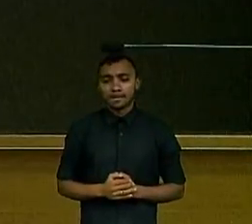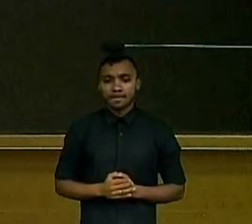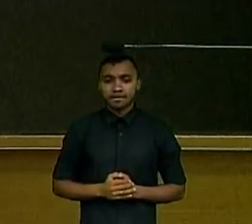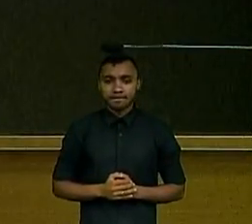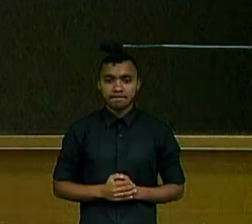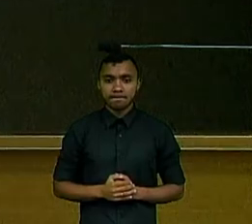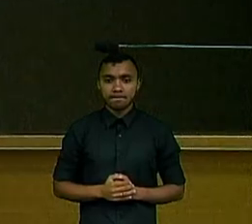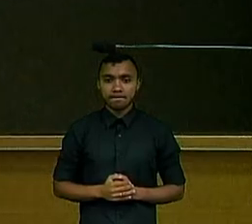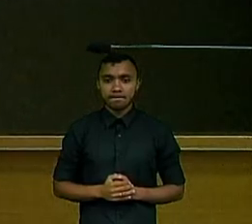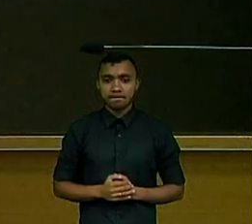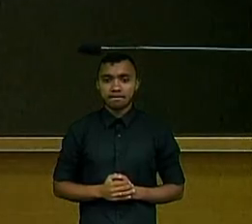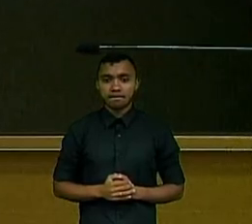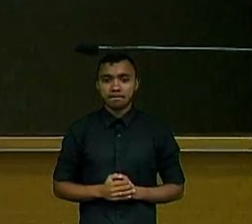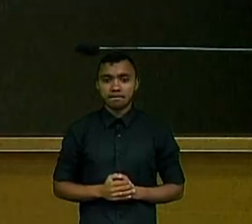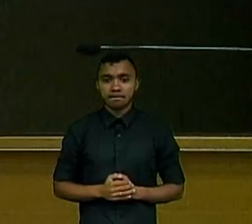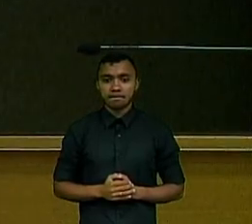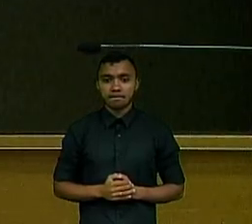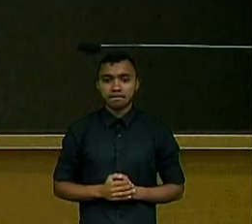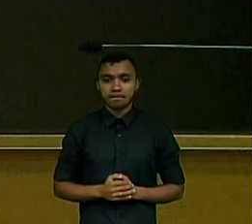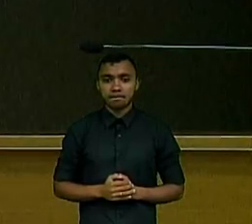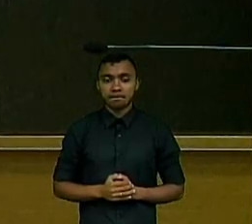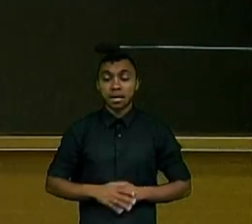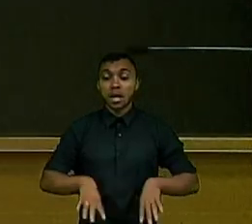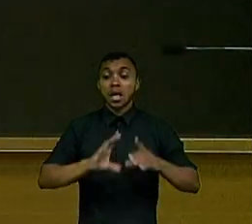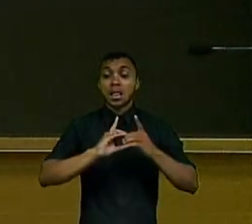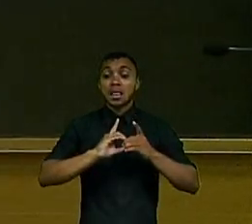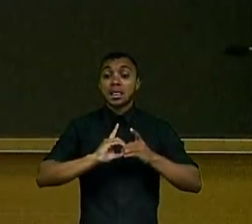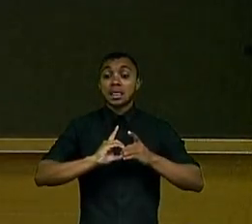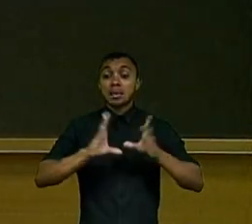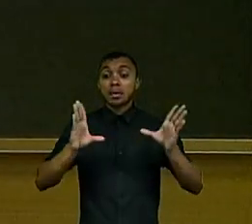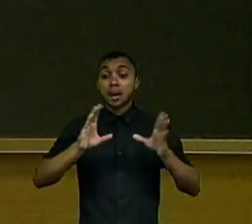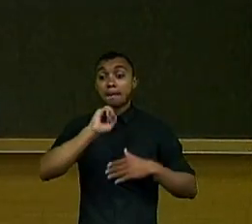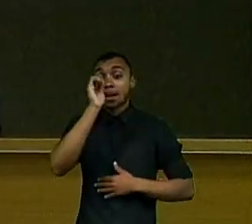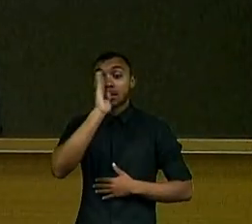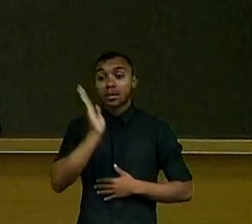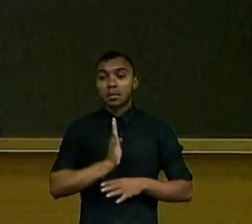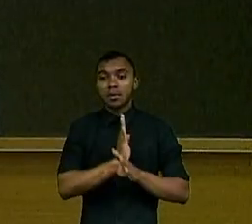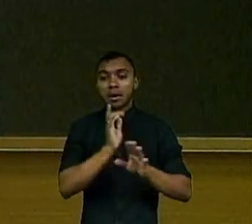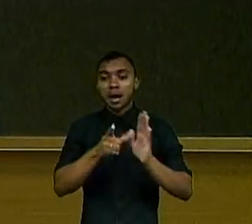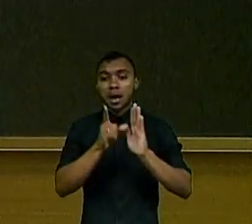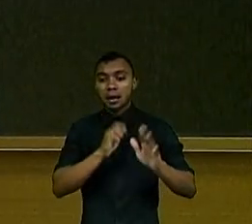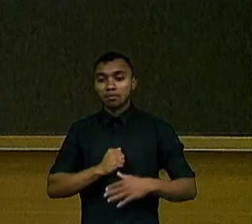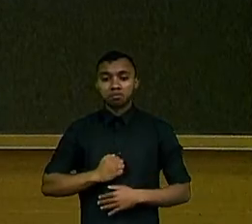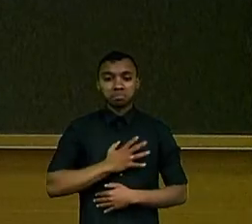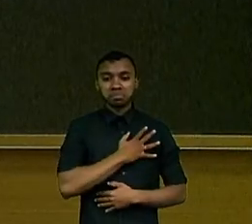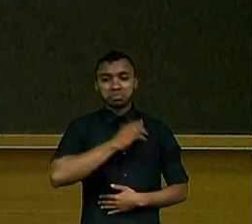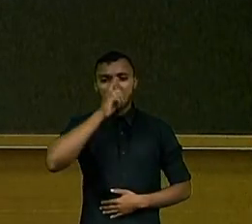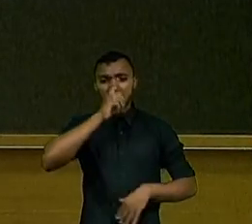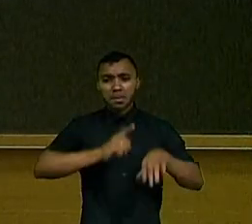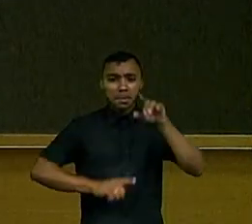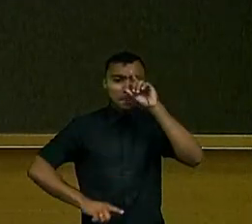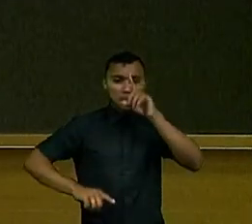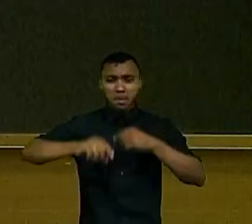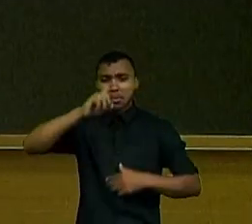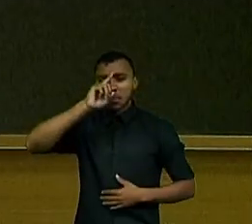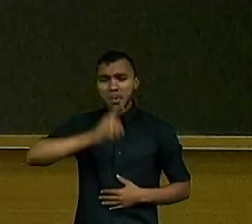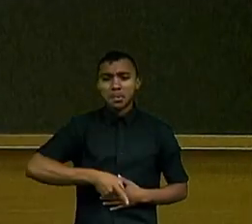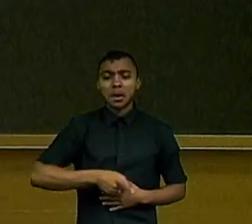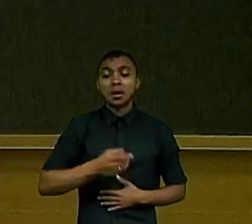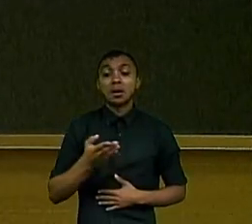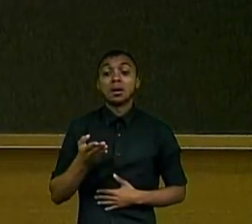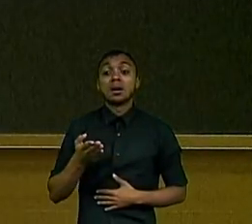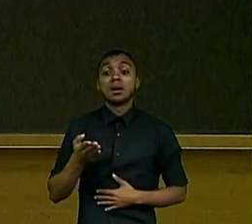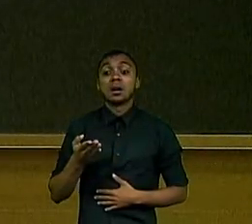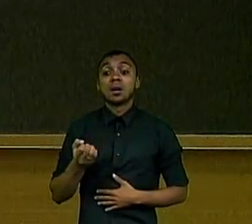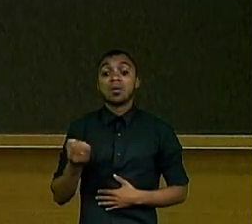fala na redemocratização do Brasil pois ditadura tá nós estamos falando de um contexto de mais ou menos